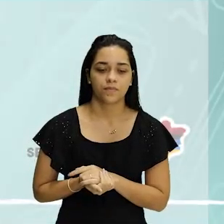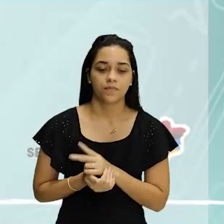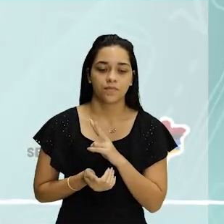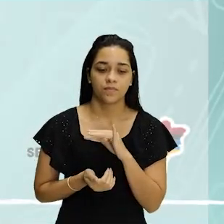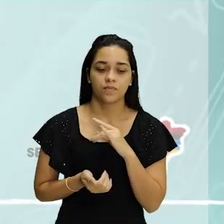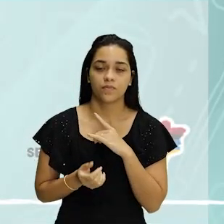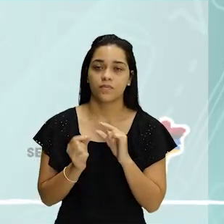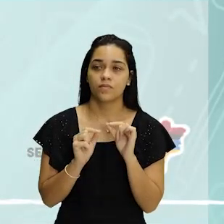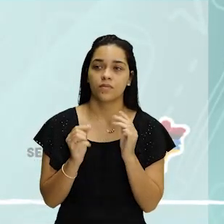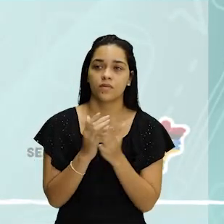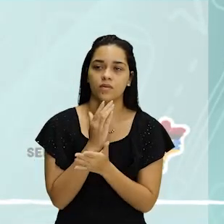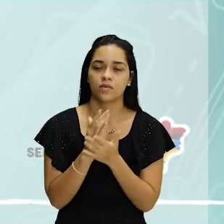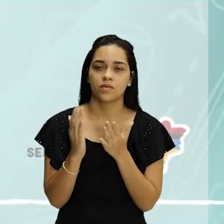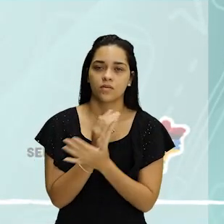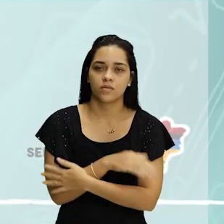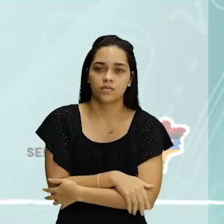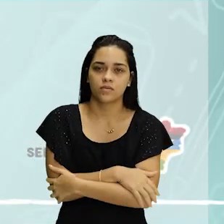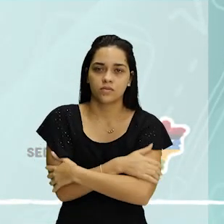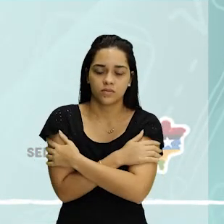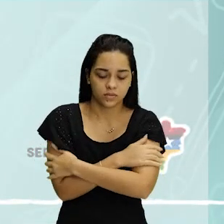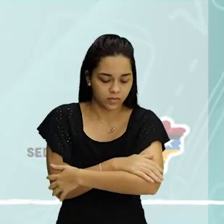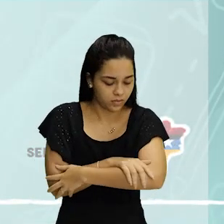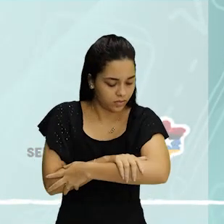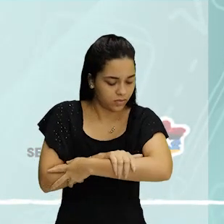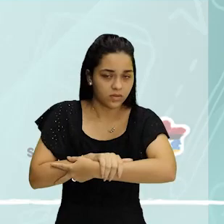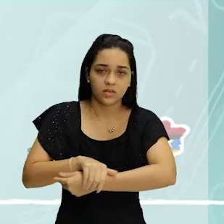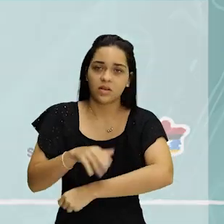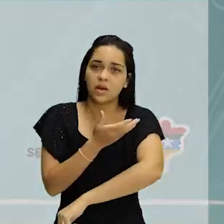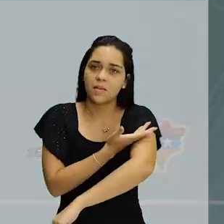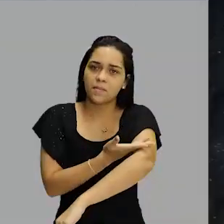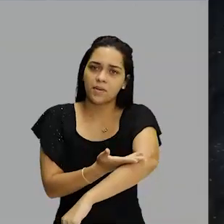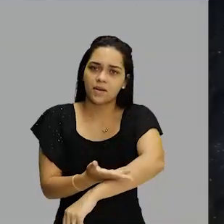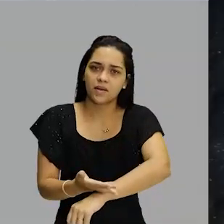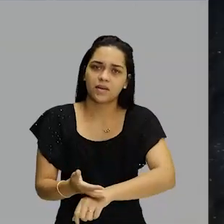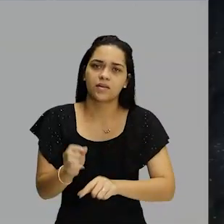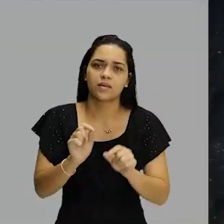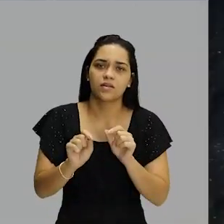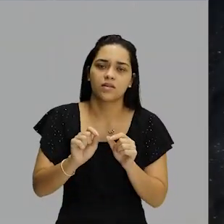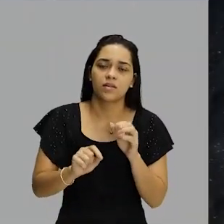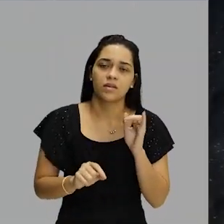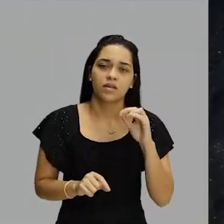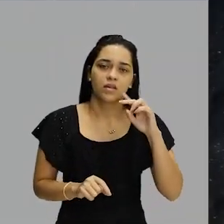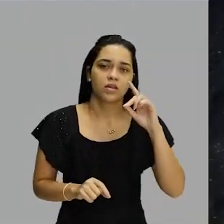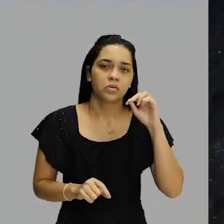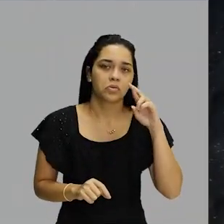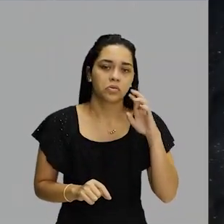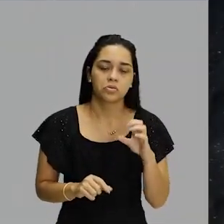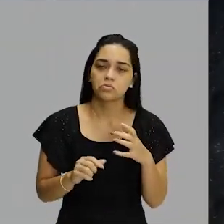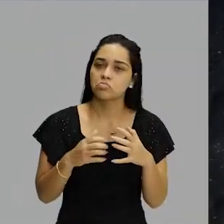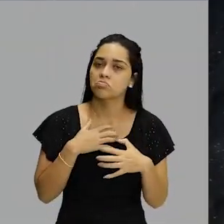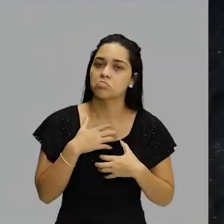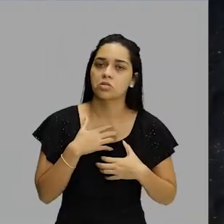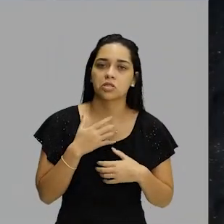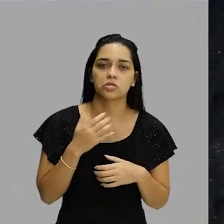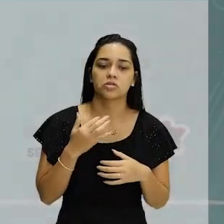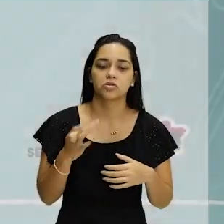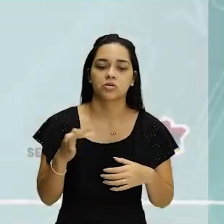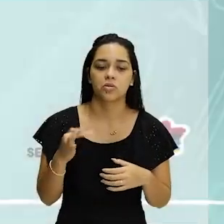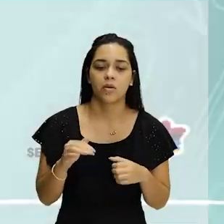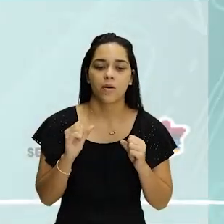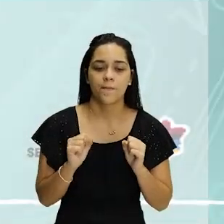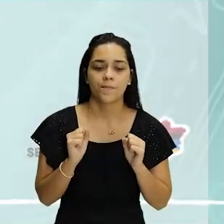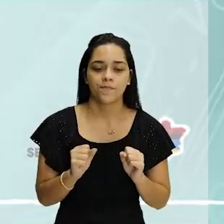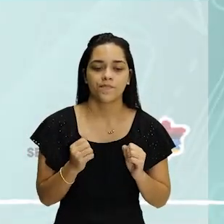surgir ali algumas manchas, meio que esbranquiçadas, que são manchas indolores. Esse processo aí, ele